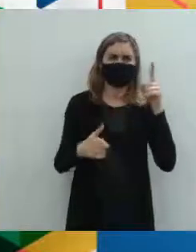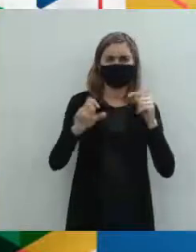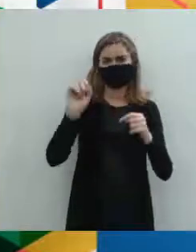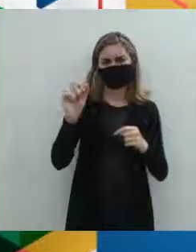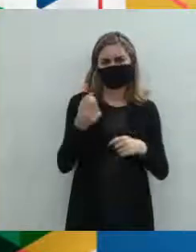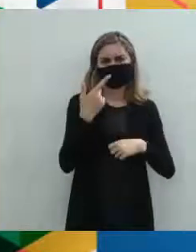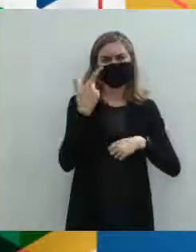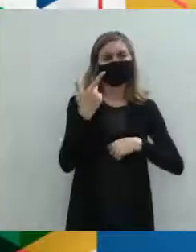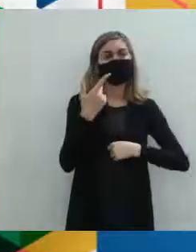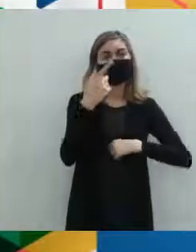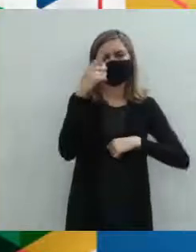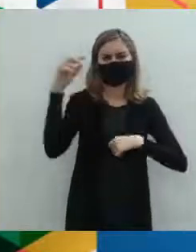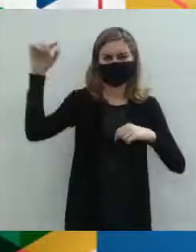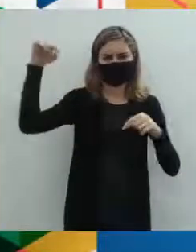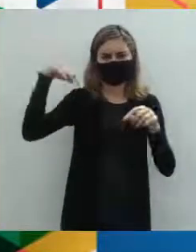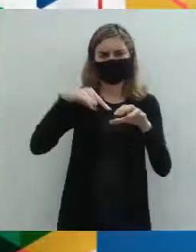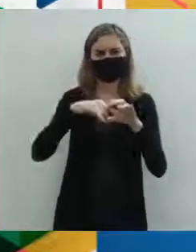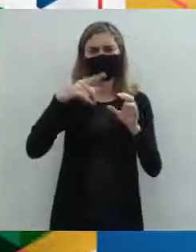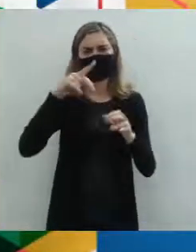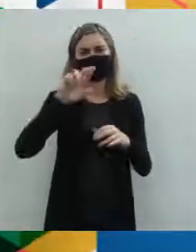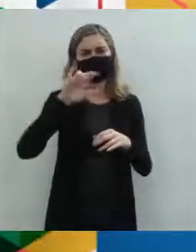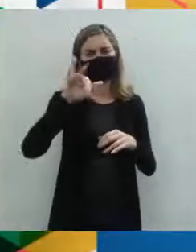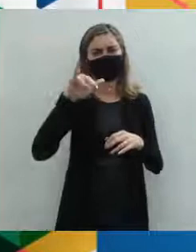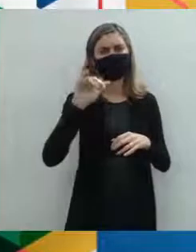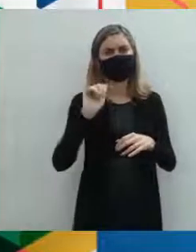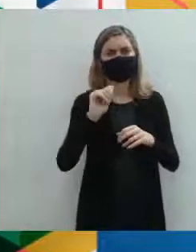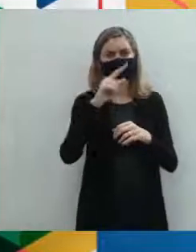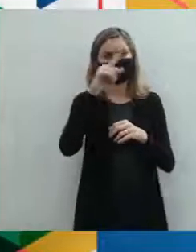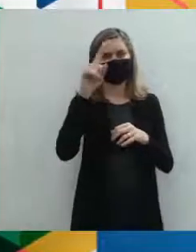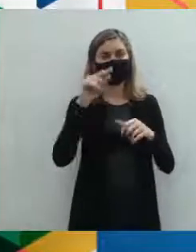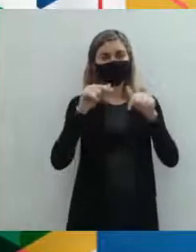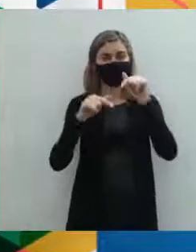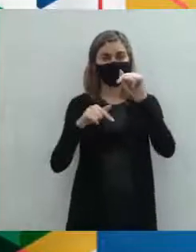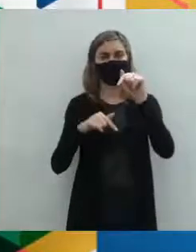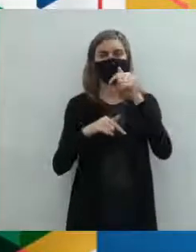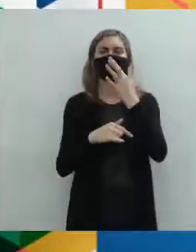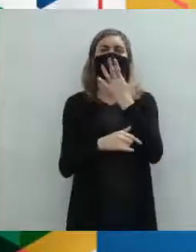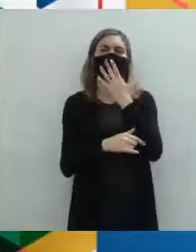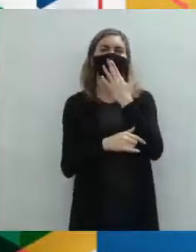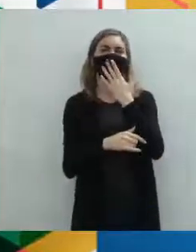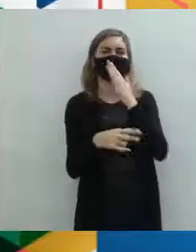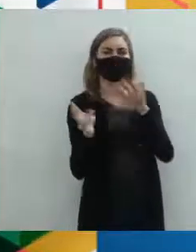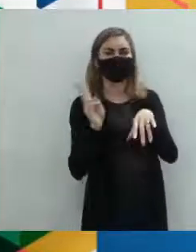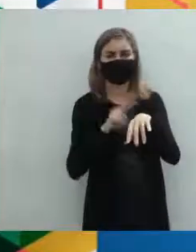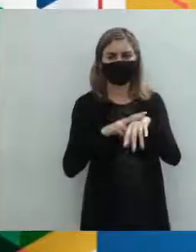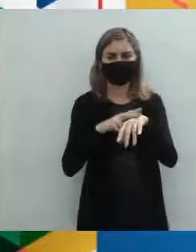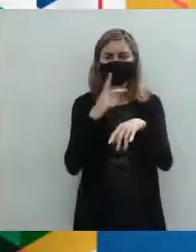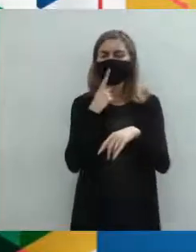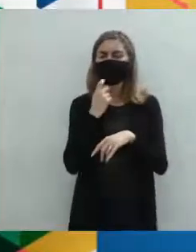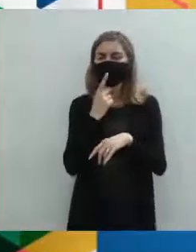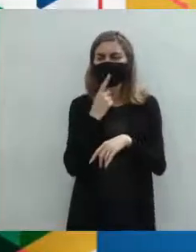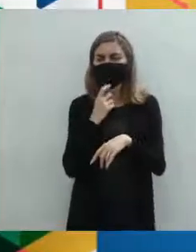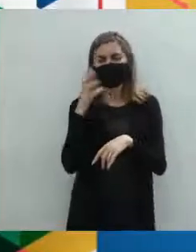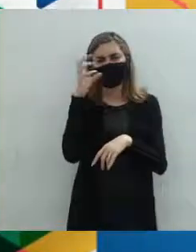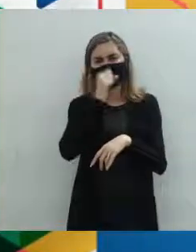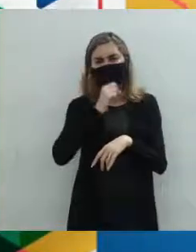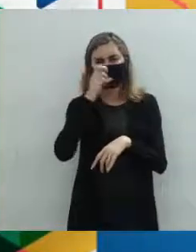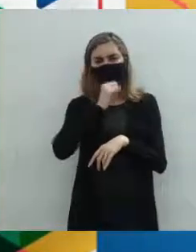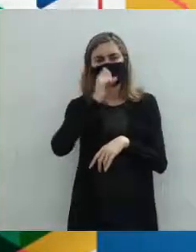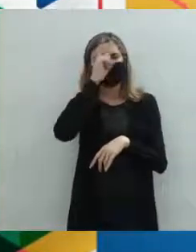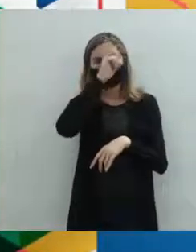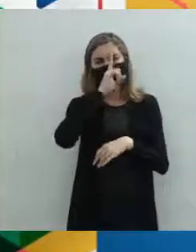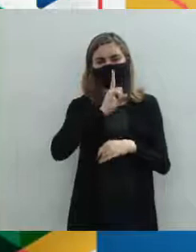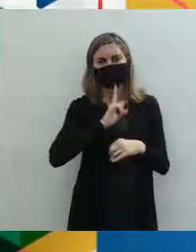sol, quando passa pelo prisma, se decompõe nas 7 cores. O vermelho, o laranja, o